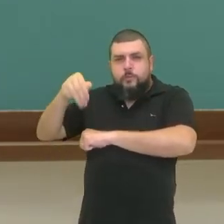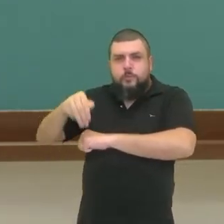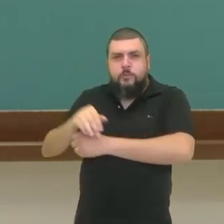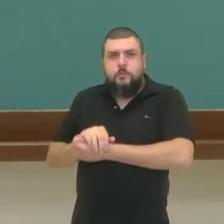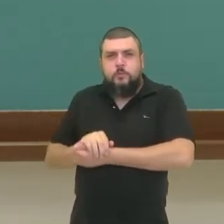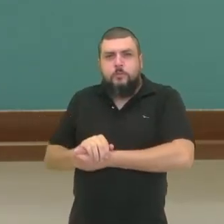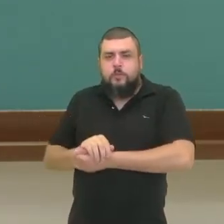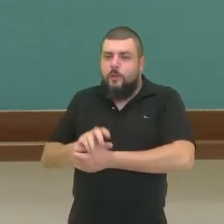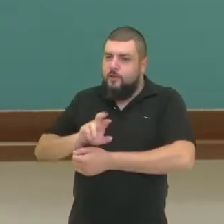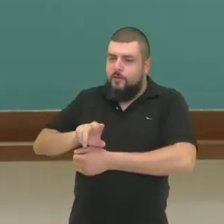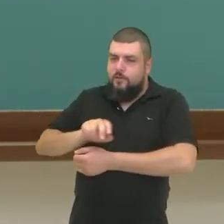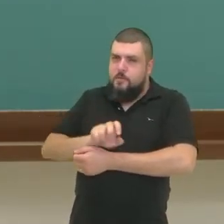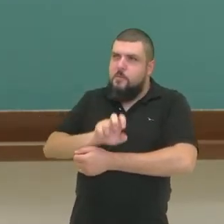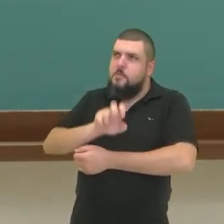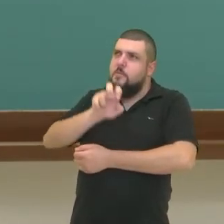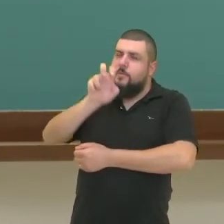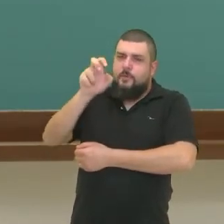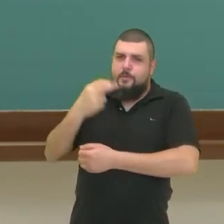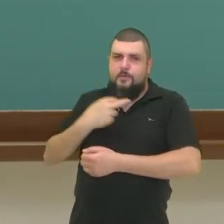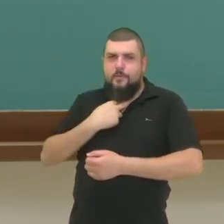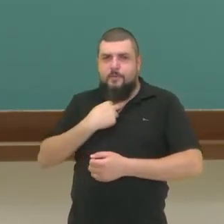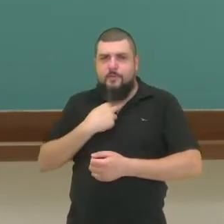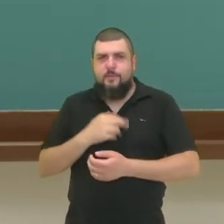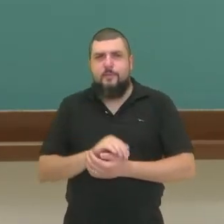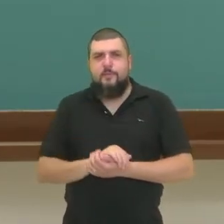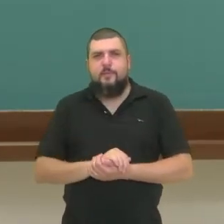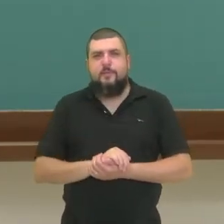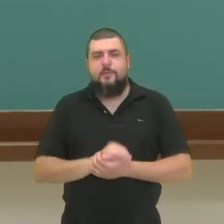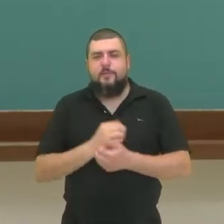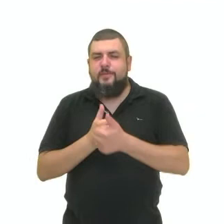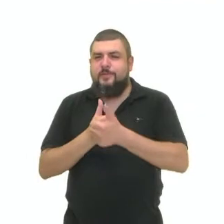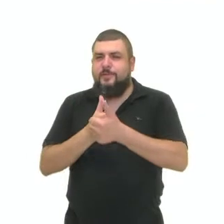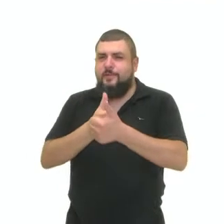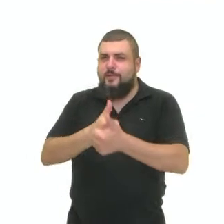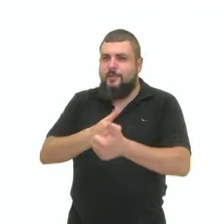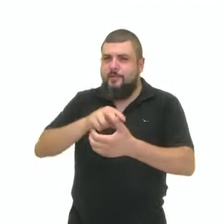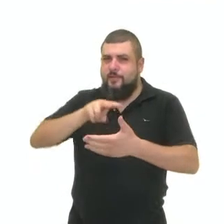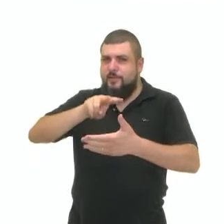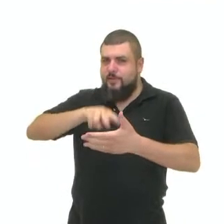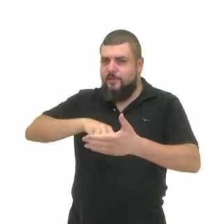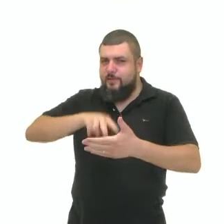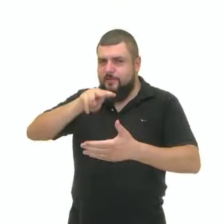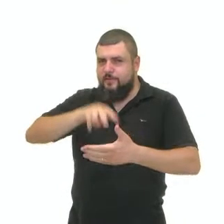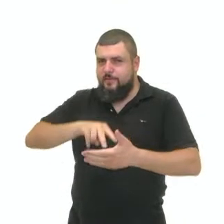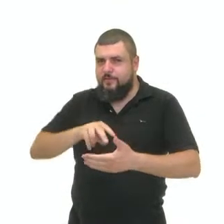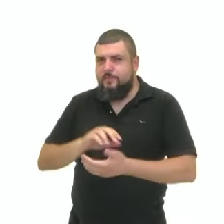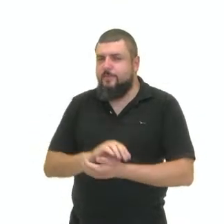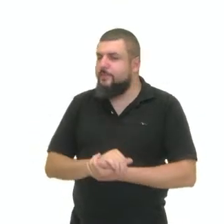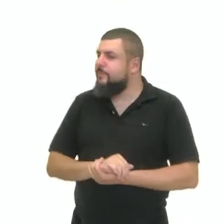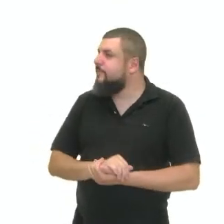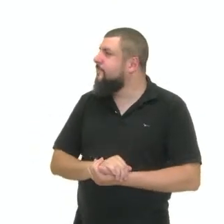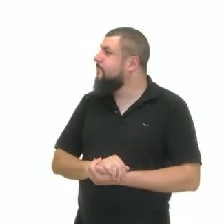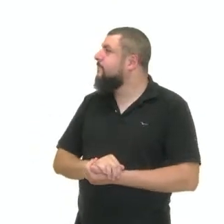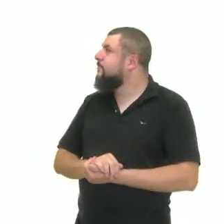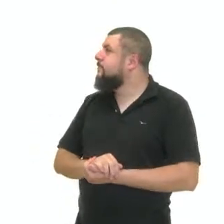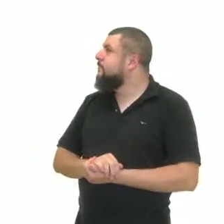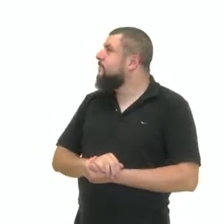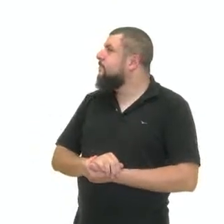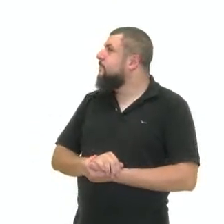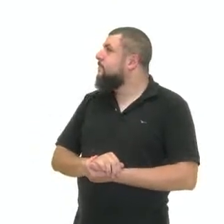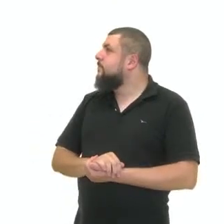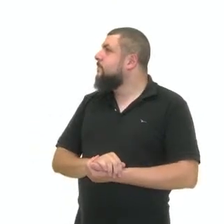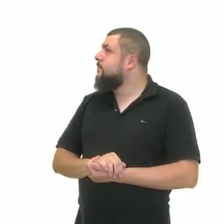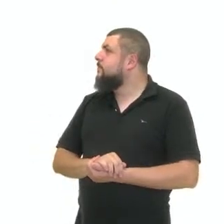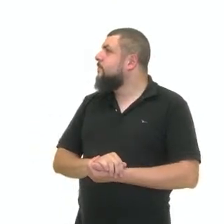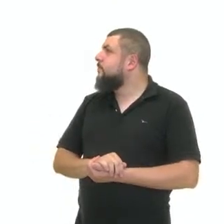pé. Bem, ali convivem milhares de etnias, separadas por religiões